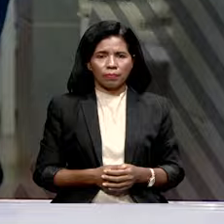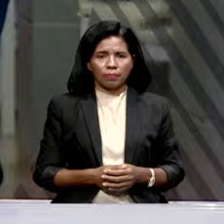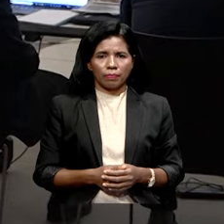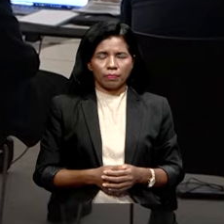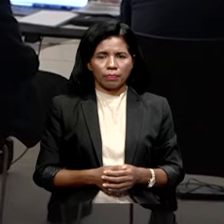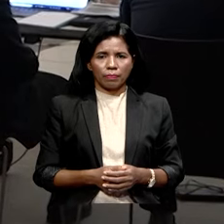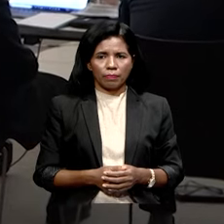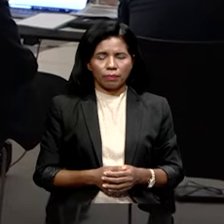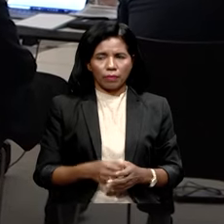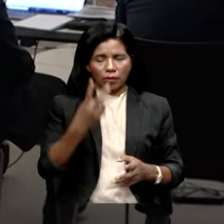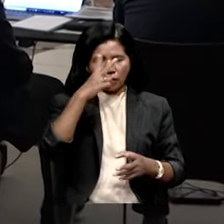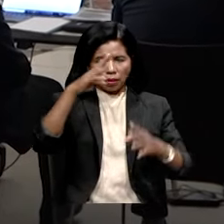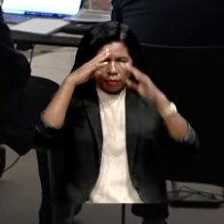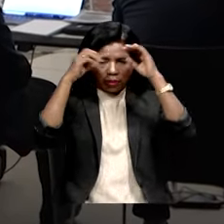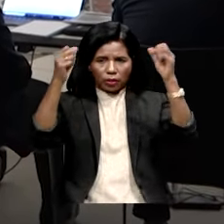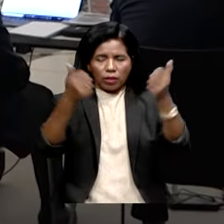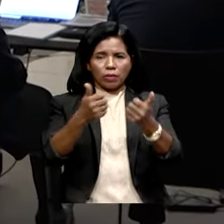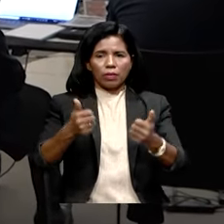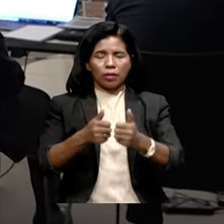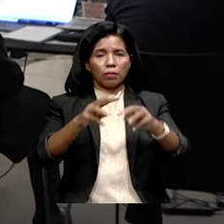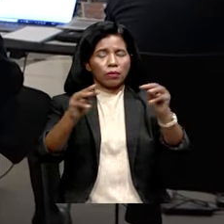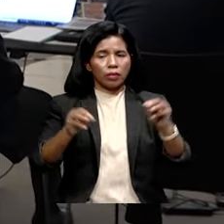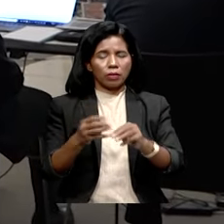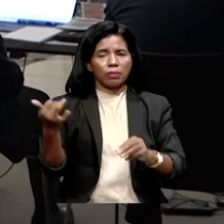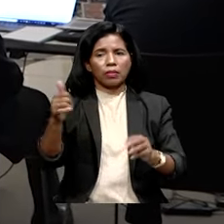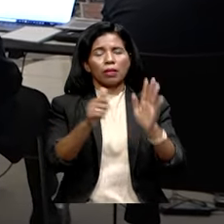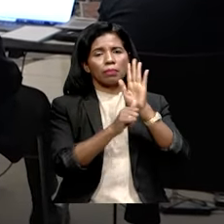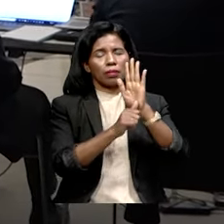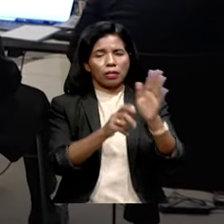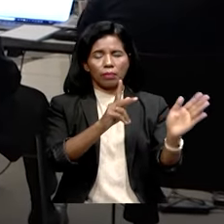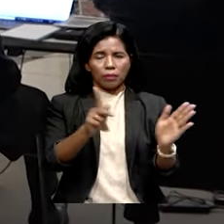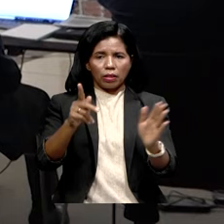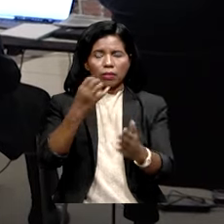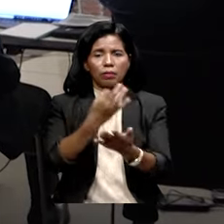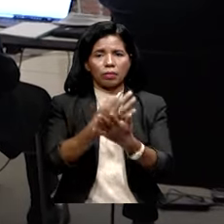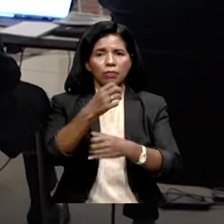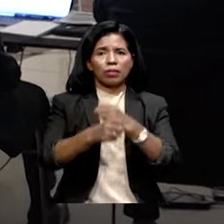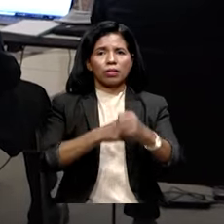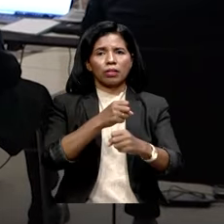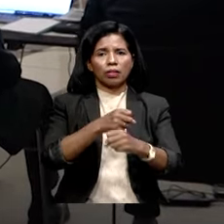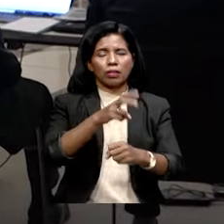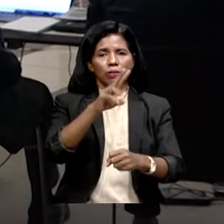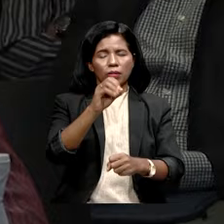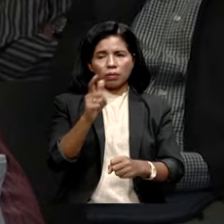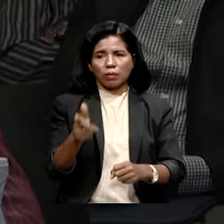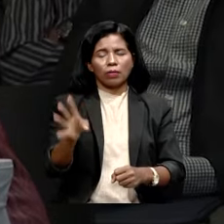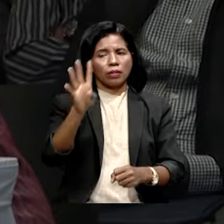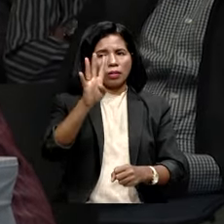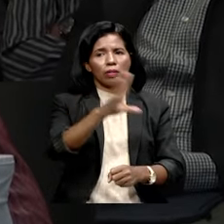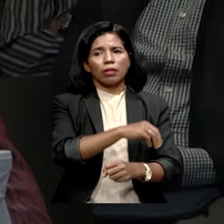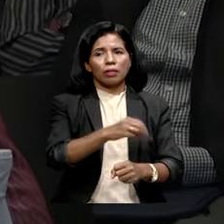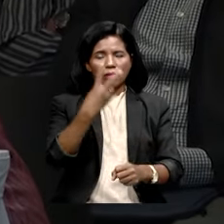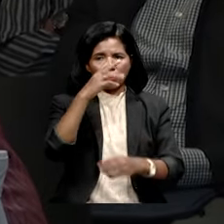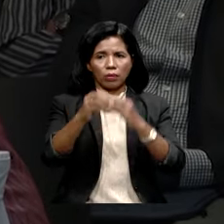A FUIN acompanha o presidente da Autoridade Sira apresenta plano orçamento de Rihundrua Ronulo Restos Lima para cometer revisão